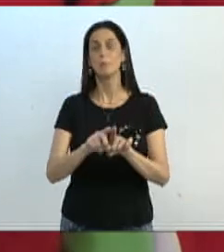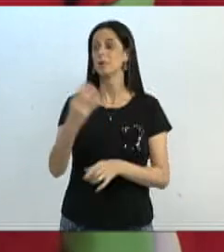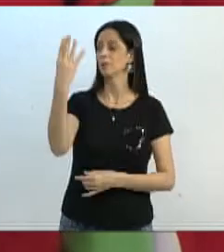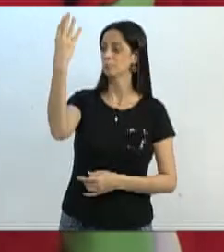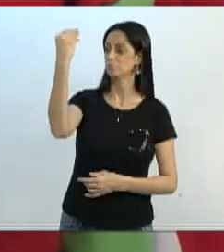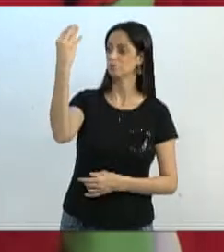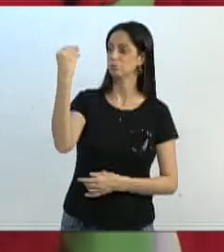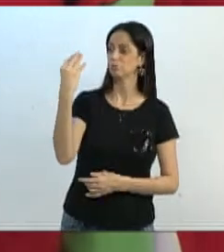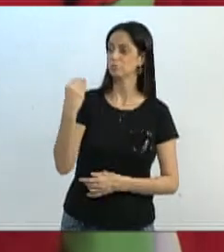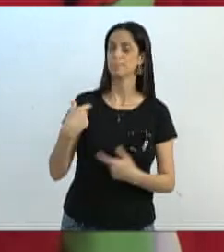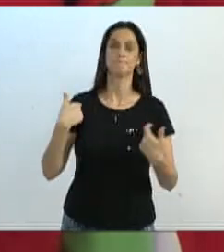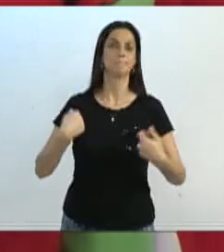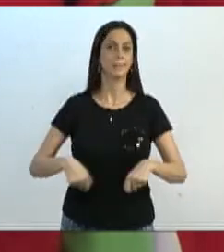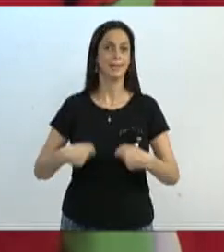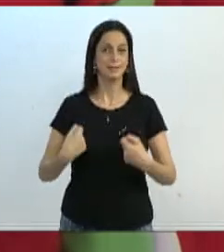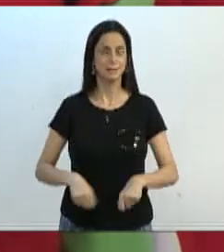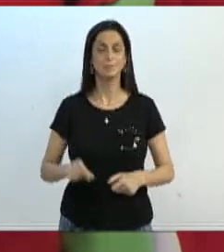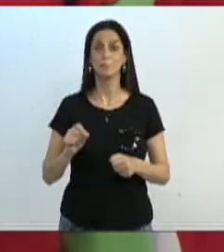Nós precisamos